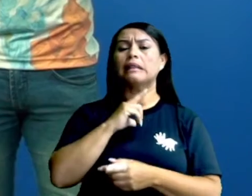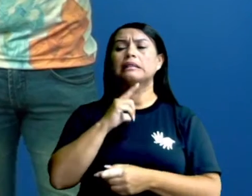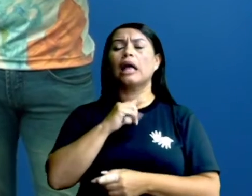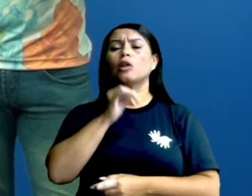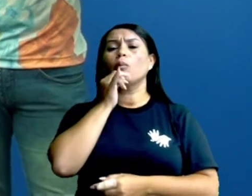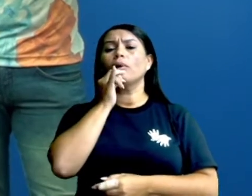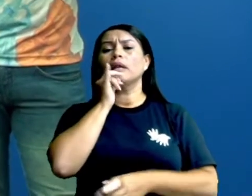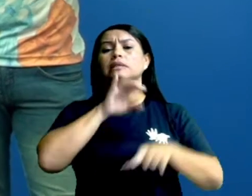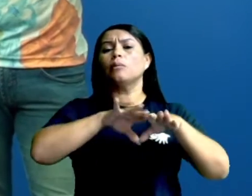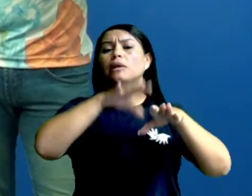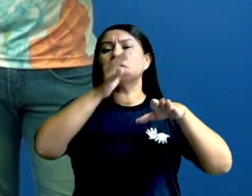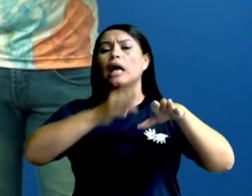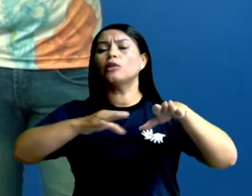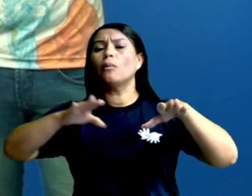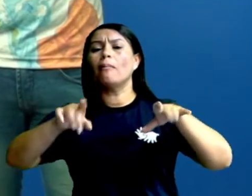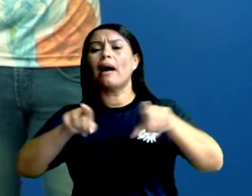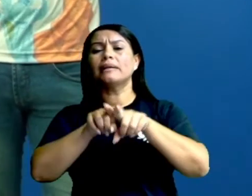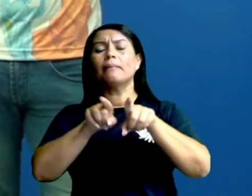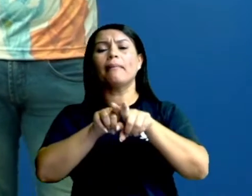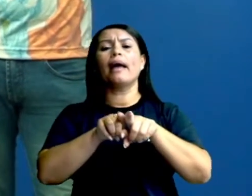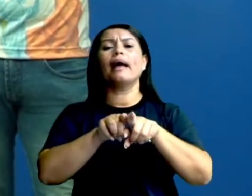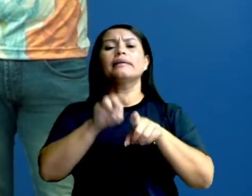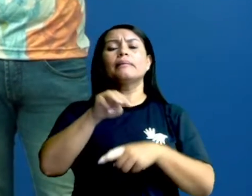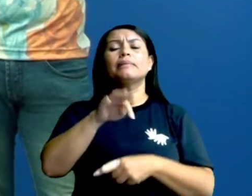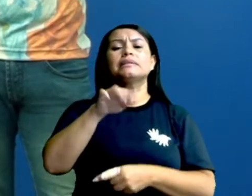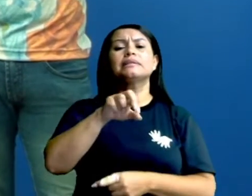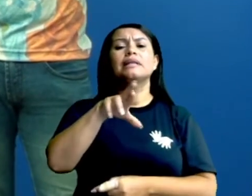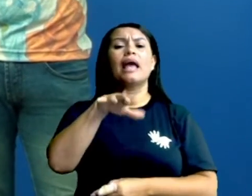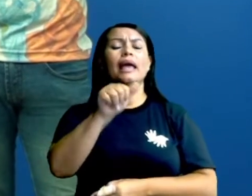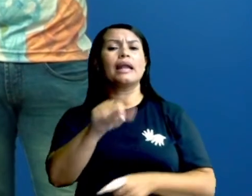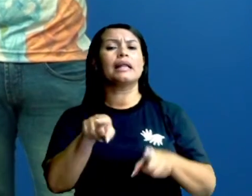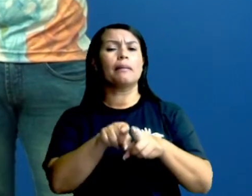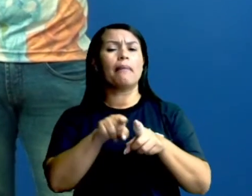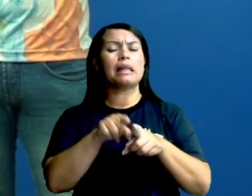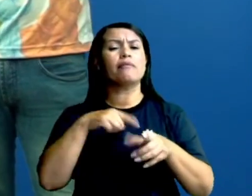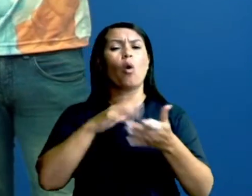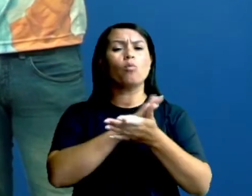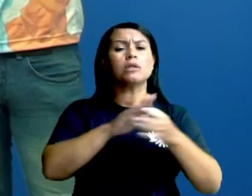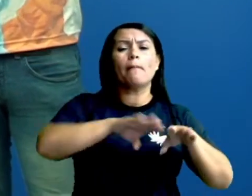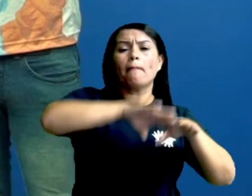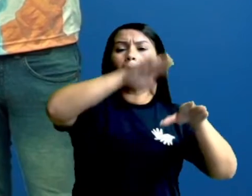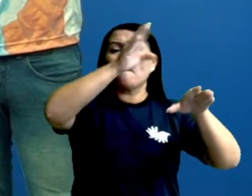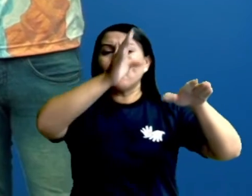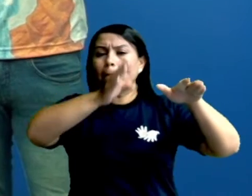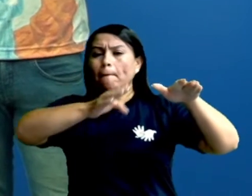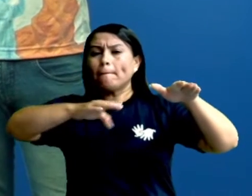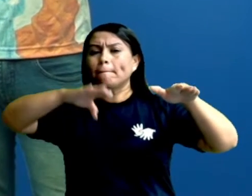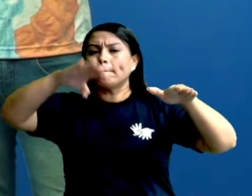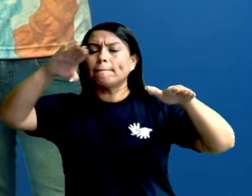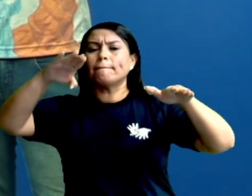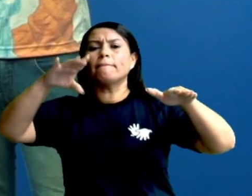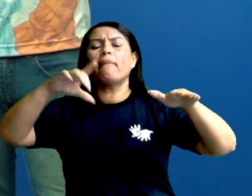do Mar, a Serra da Mantiqueira, a Serra do Espinhaço, que são áreas mais elevadas, né, que foram formadas num contexto